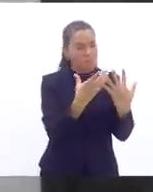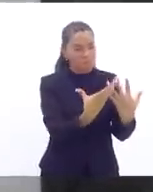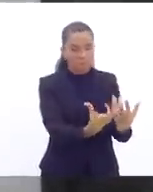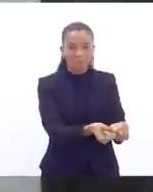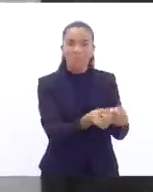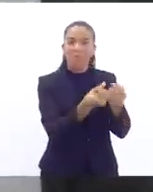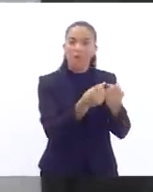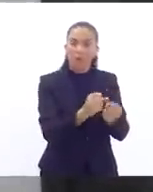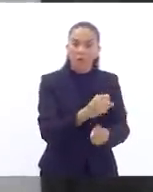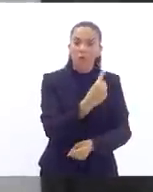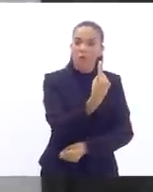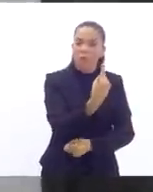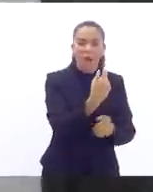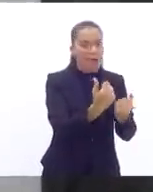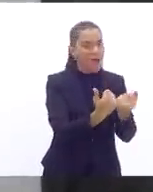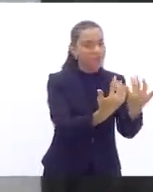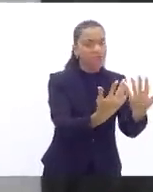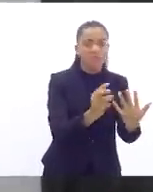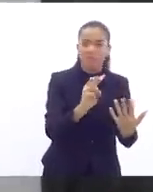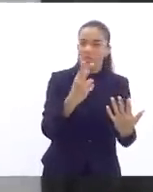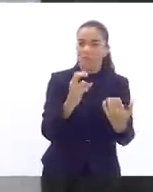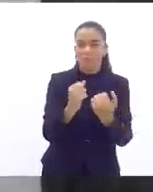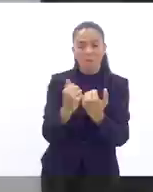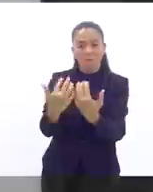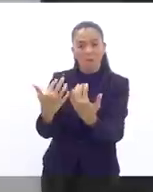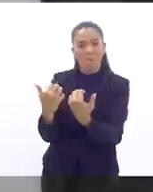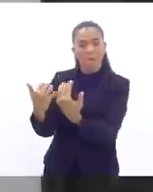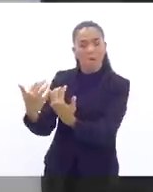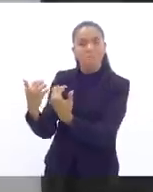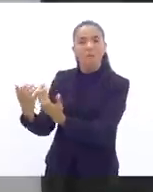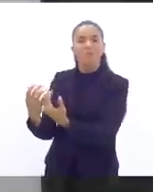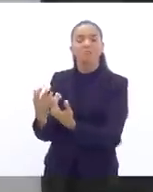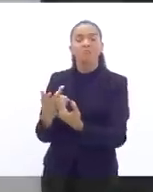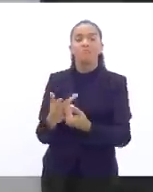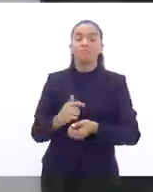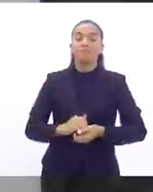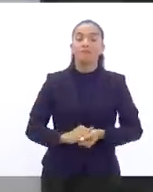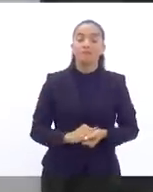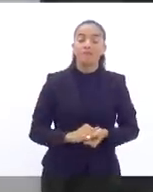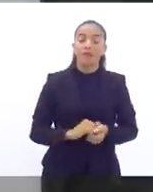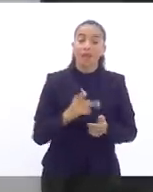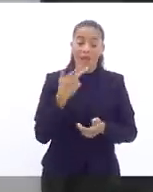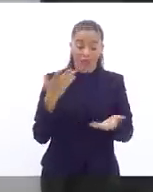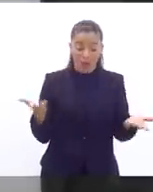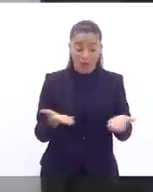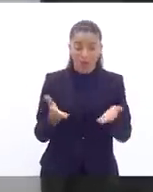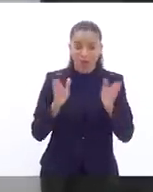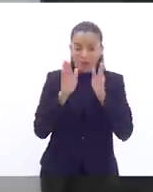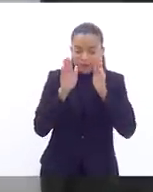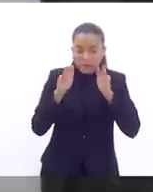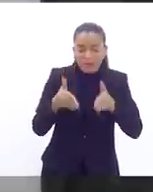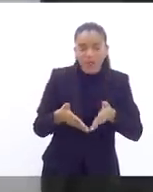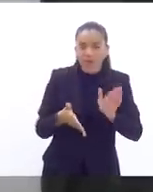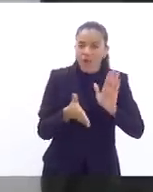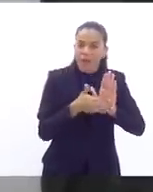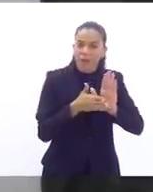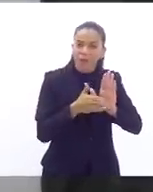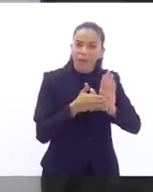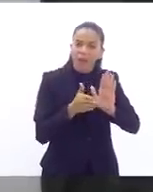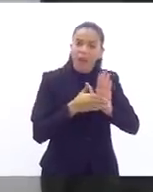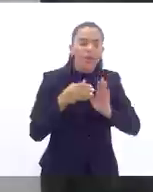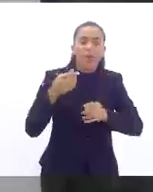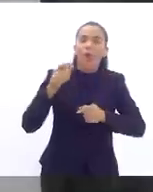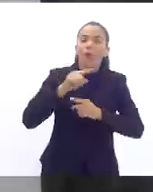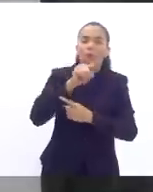uma a uma especificamente foi uma proposta de se debater